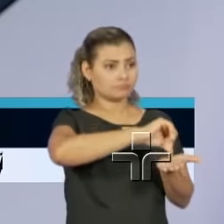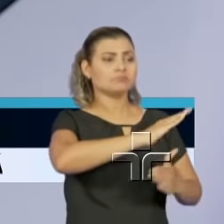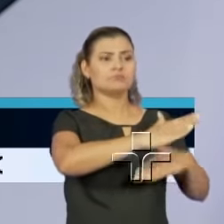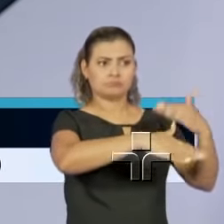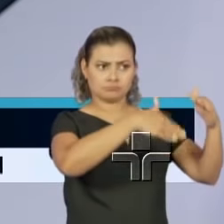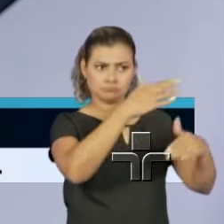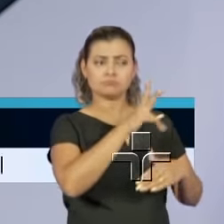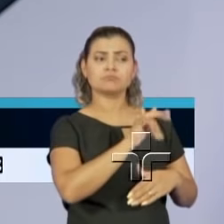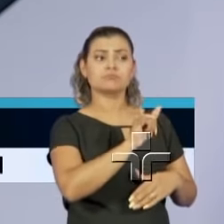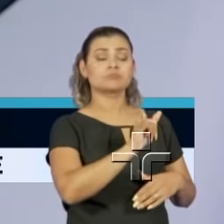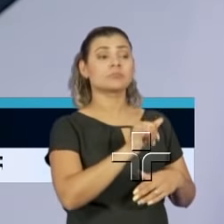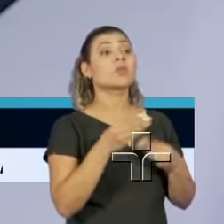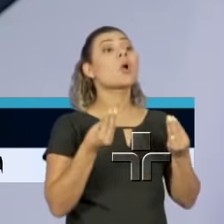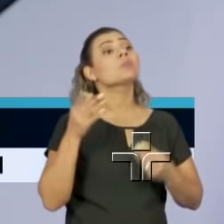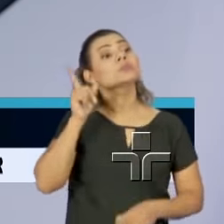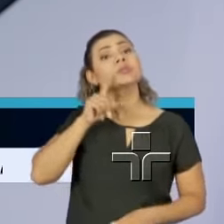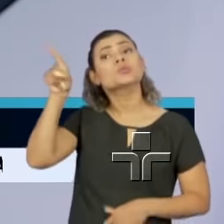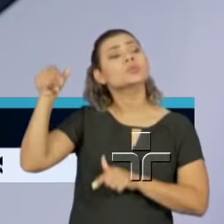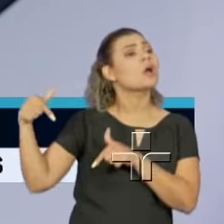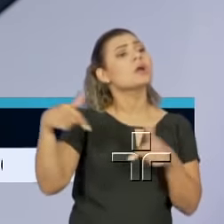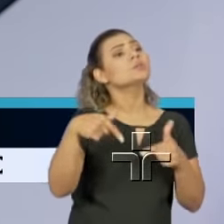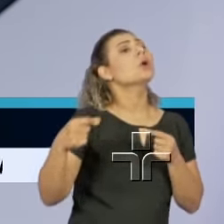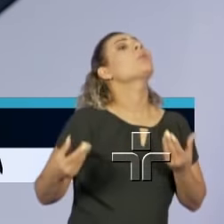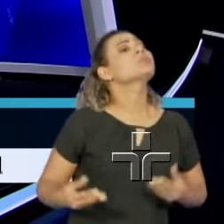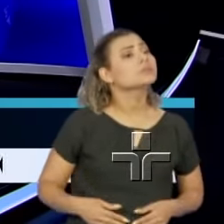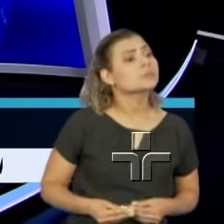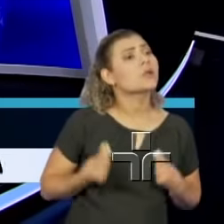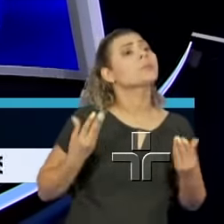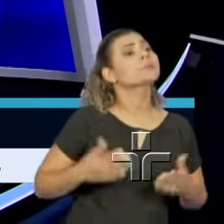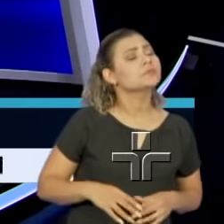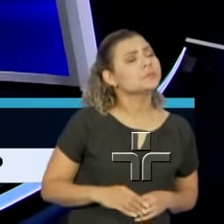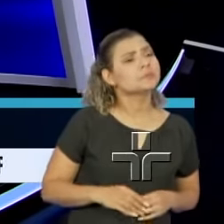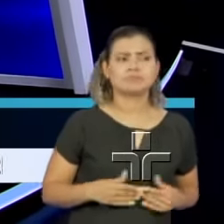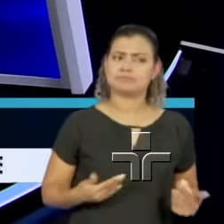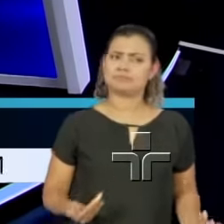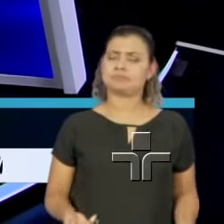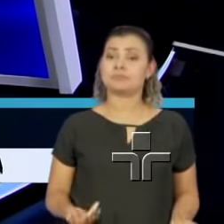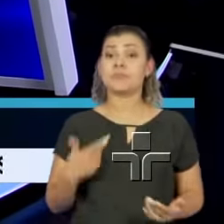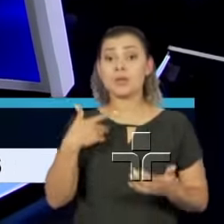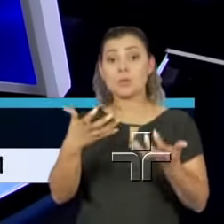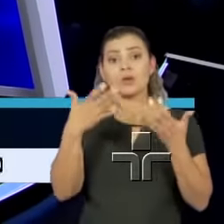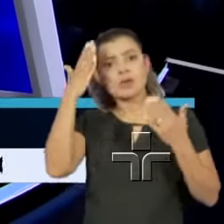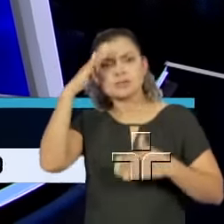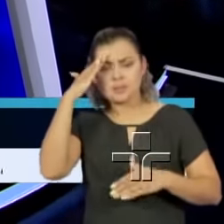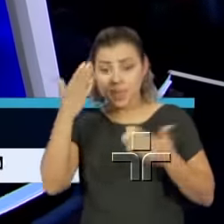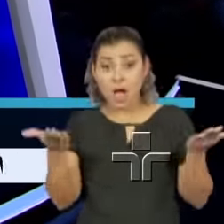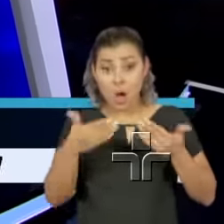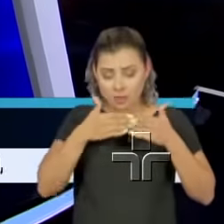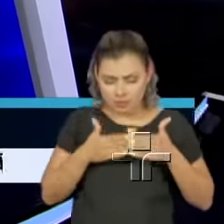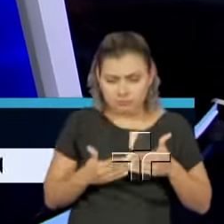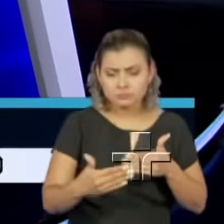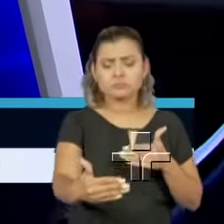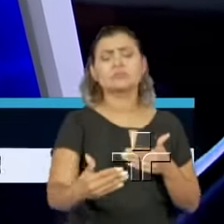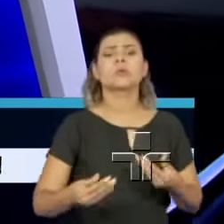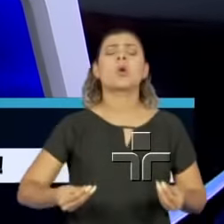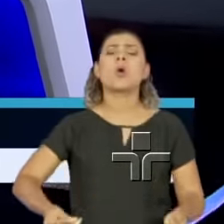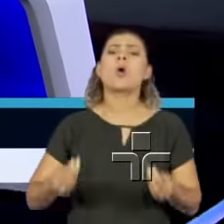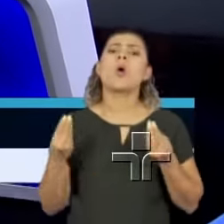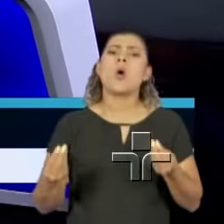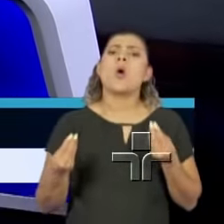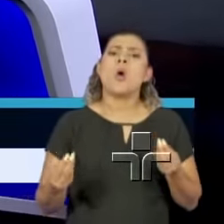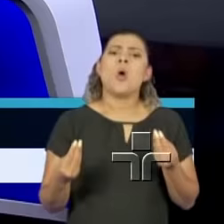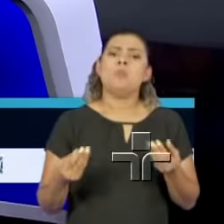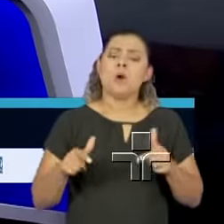avançar, como reagirão os Estados Unidos? Sim. E é isso que eu queria saber agora, daqui para frente, José Vicente, como que deveria